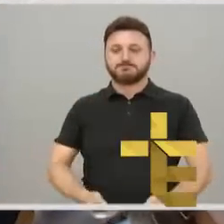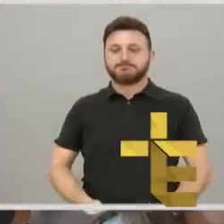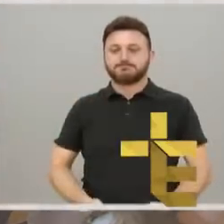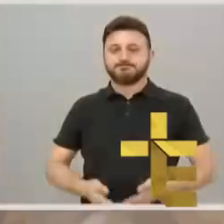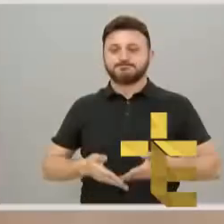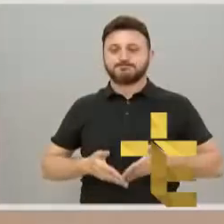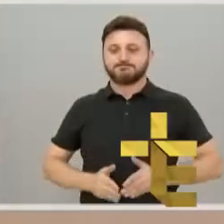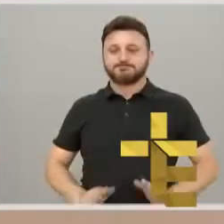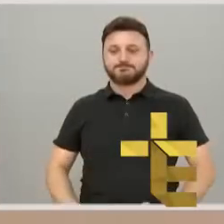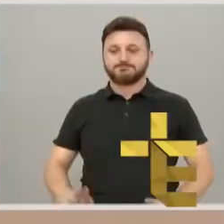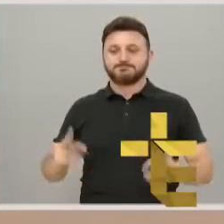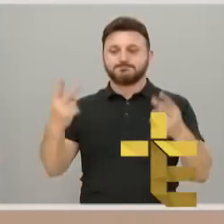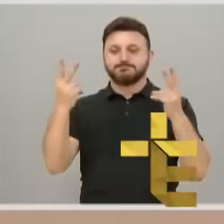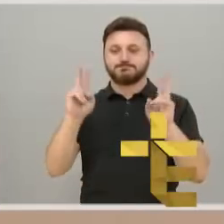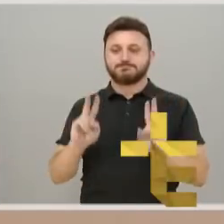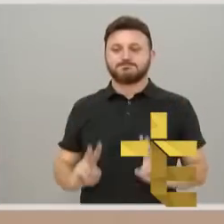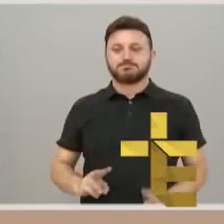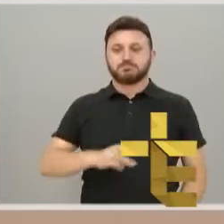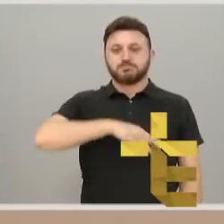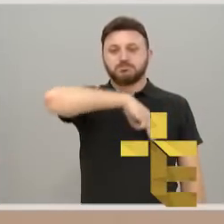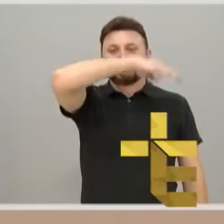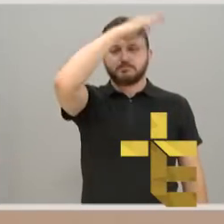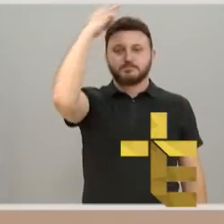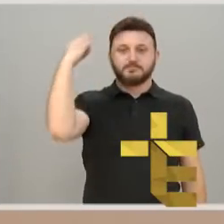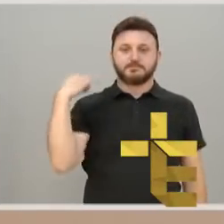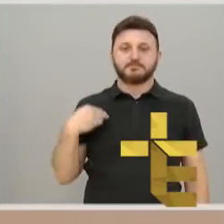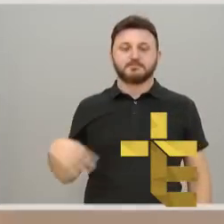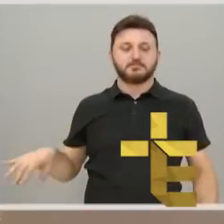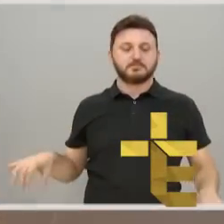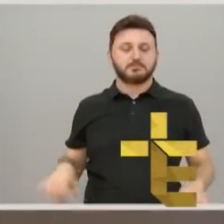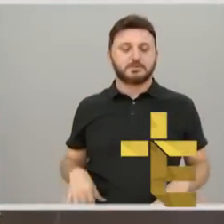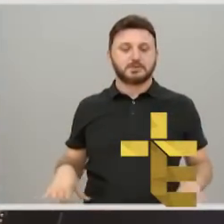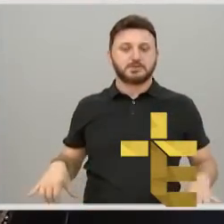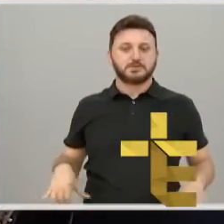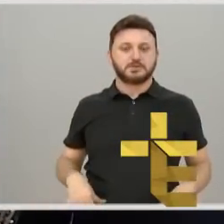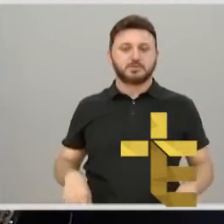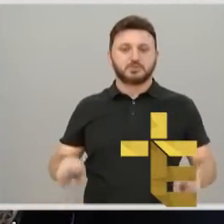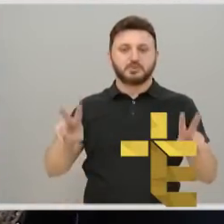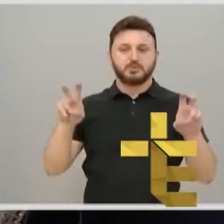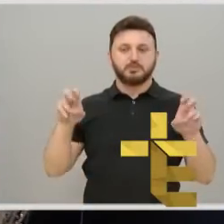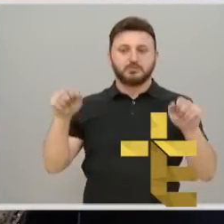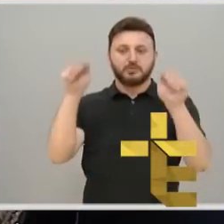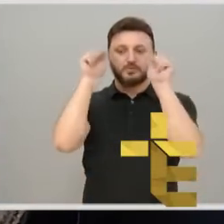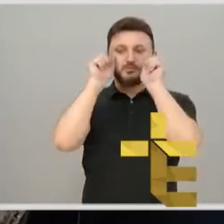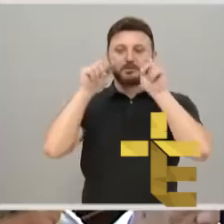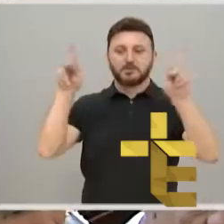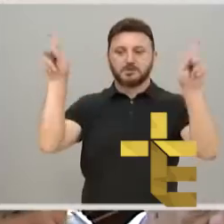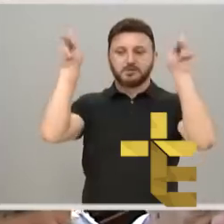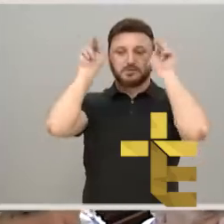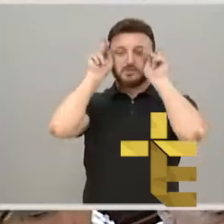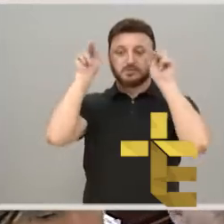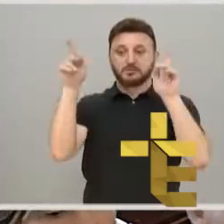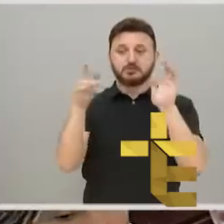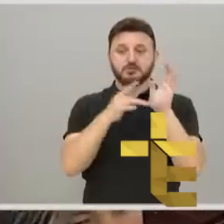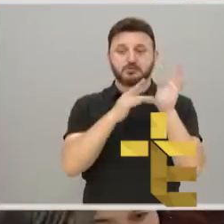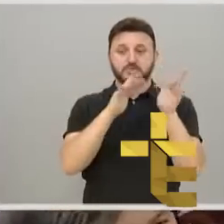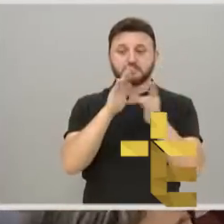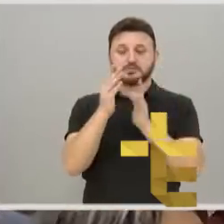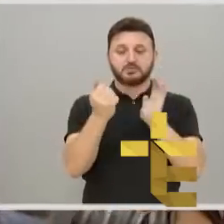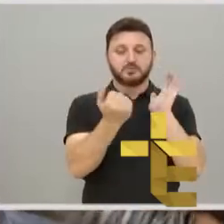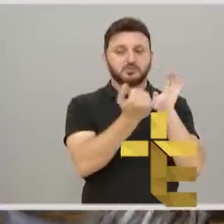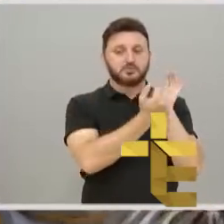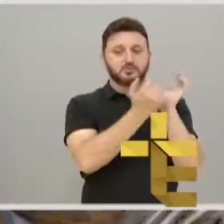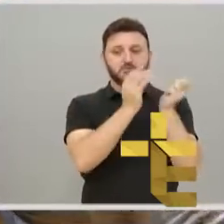Espírito Santo, nasceu da Virgem Maria, padeceu sob Pôncio Pilatos,